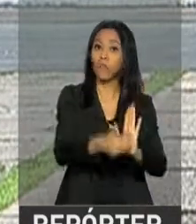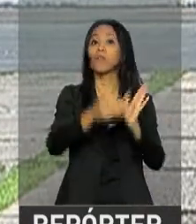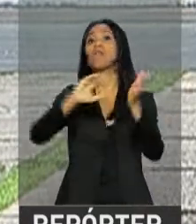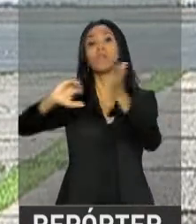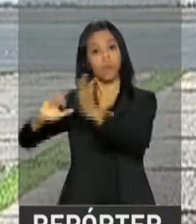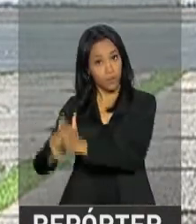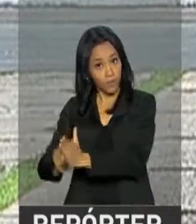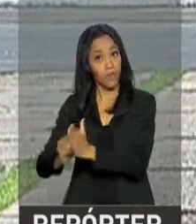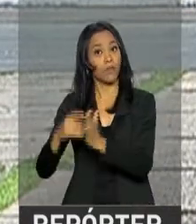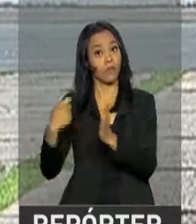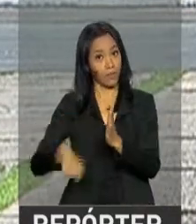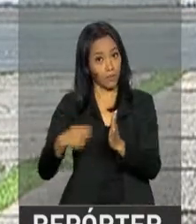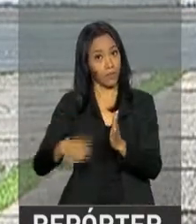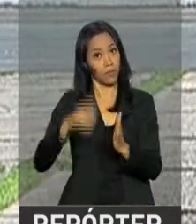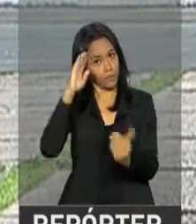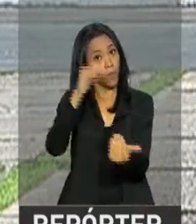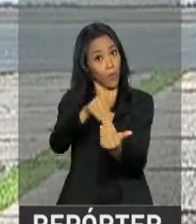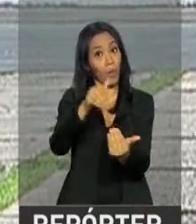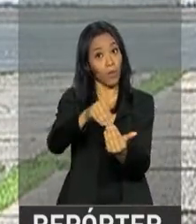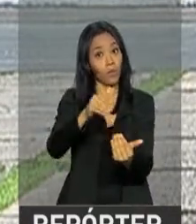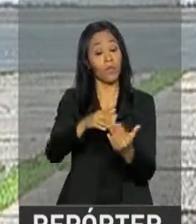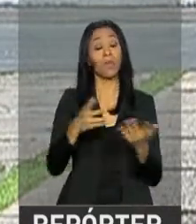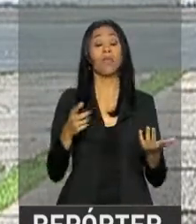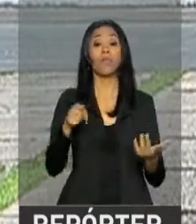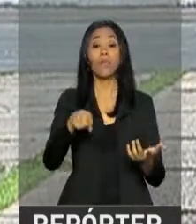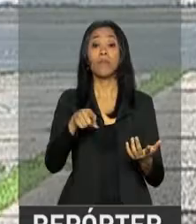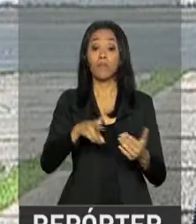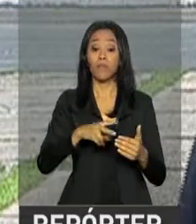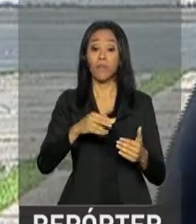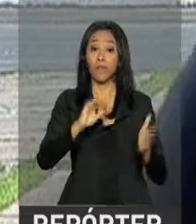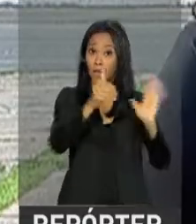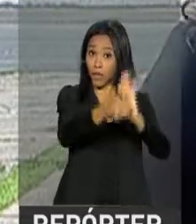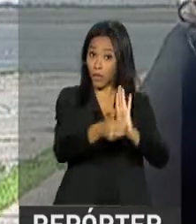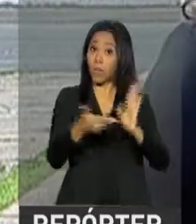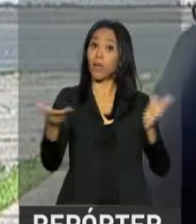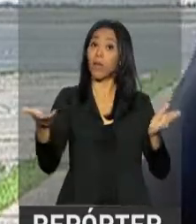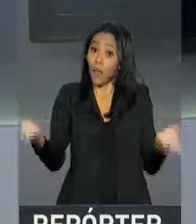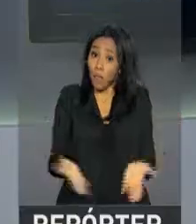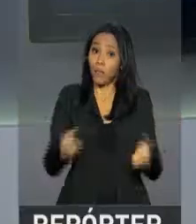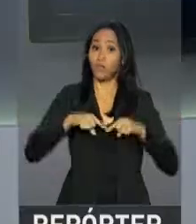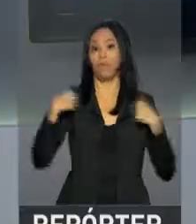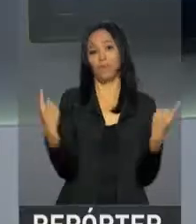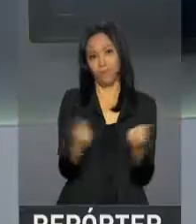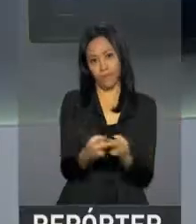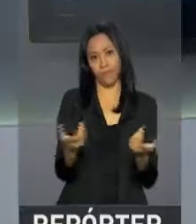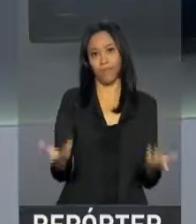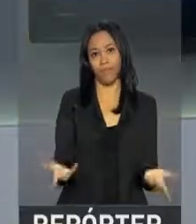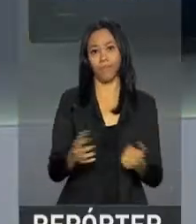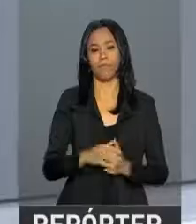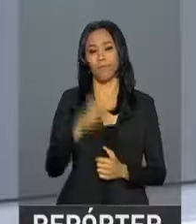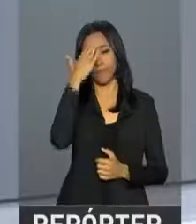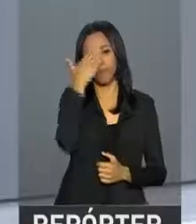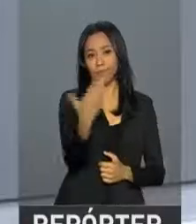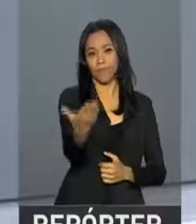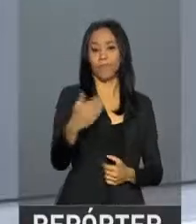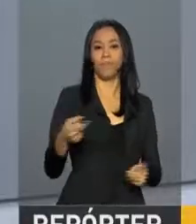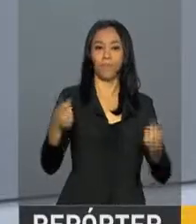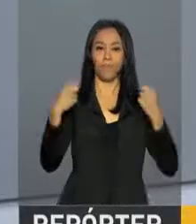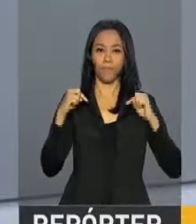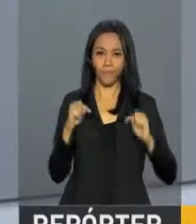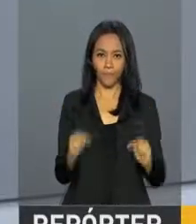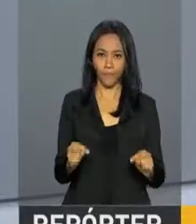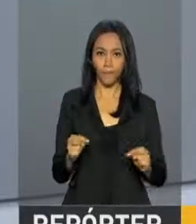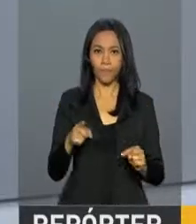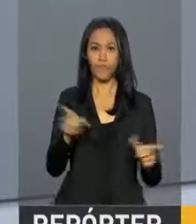ea votação na câmara dos deputados está prevista para acontecer ainda hoje carol brigada aluna karen e o índice